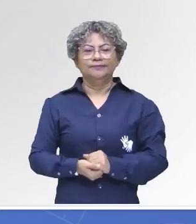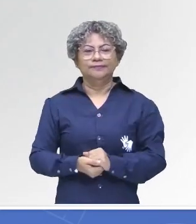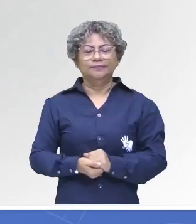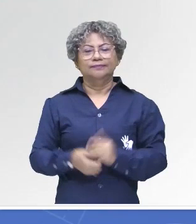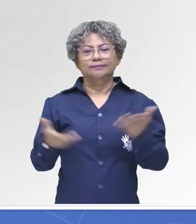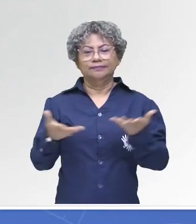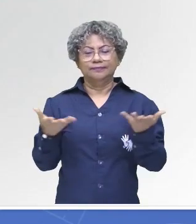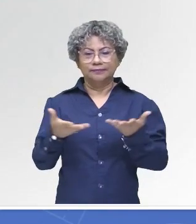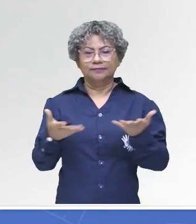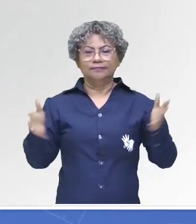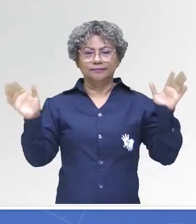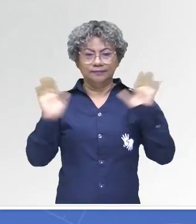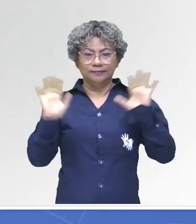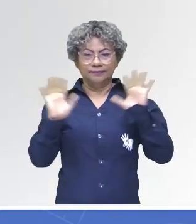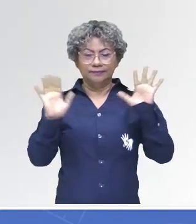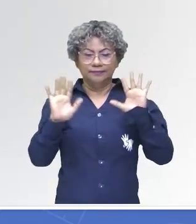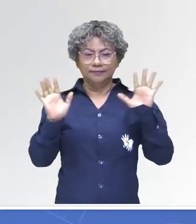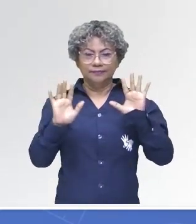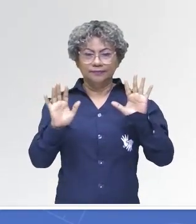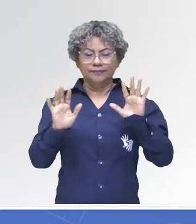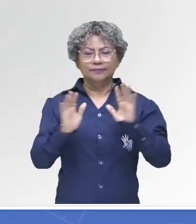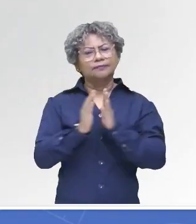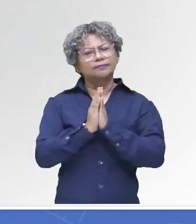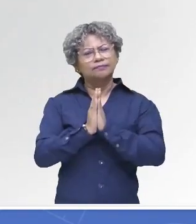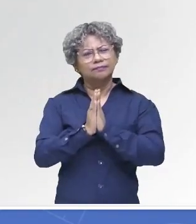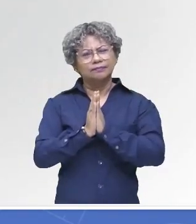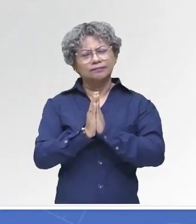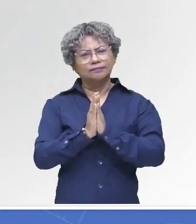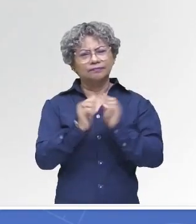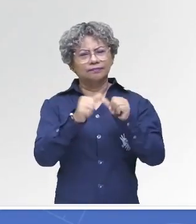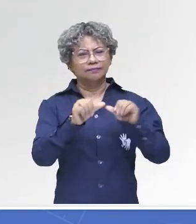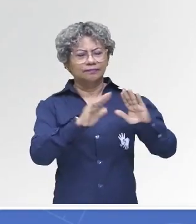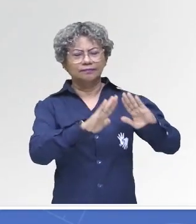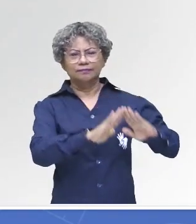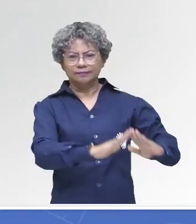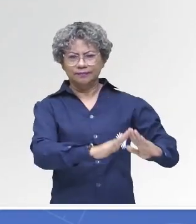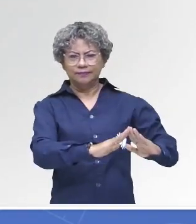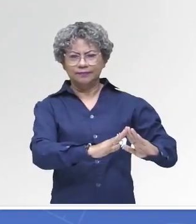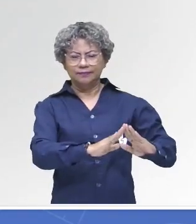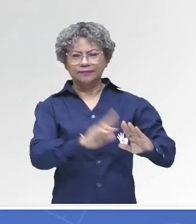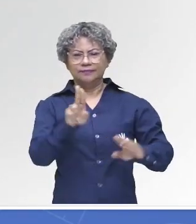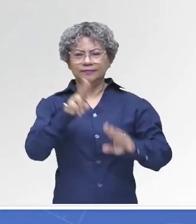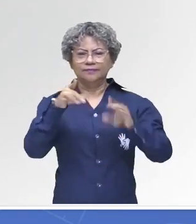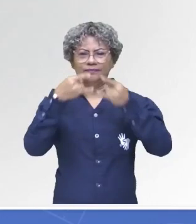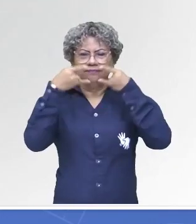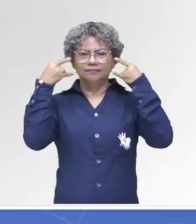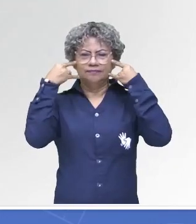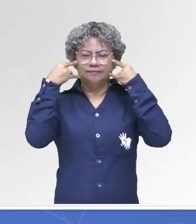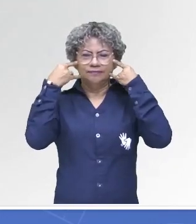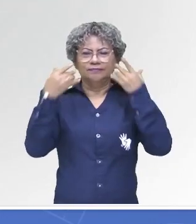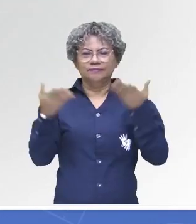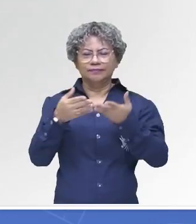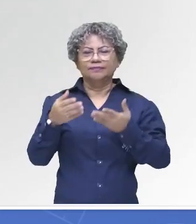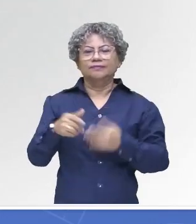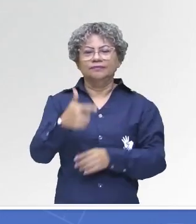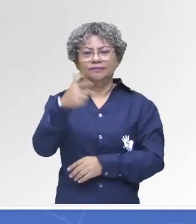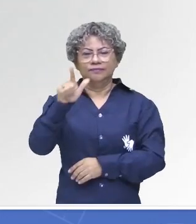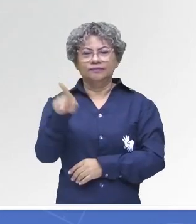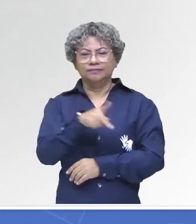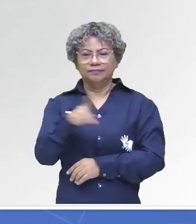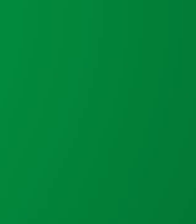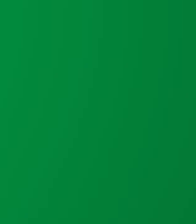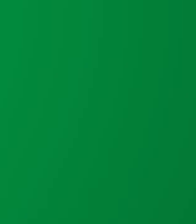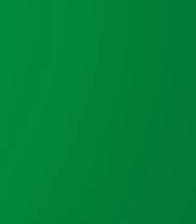eu me despeço de vocês. Fiquem em casa, usem máscara e nós vamos para a aula do terceiro ano do ensino médio com a professora Yara.